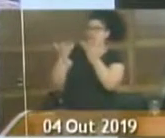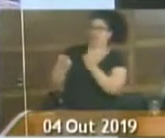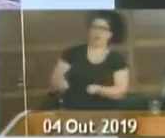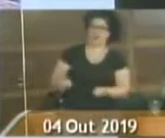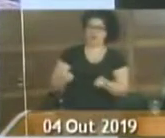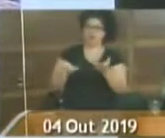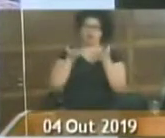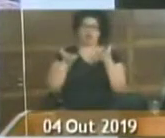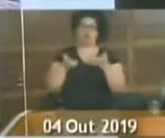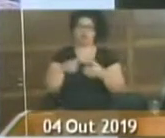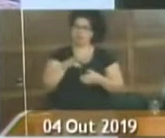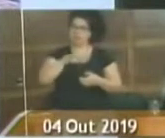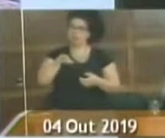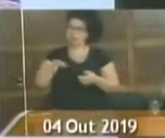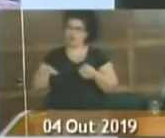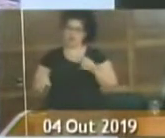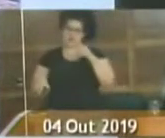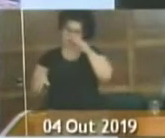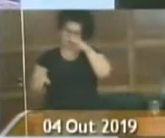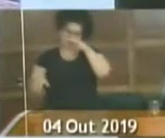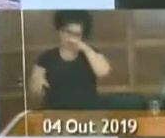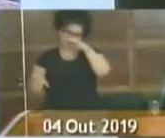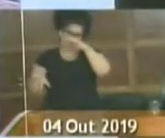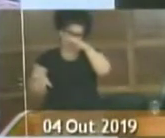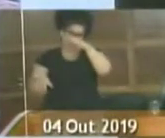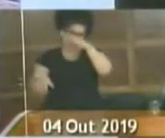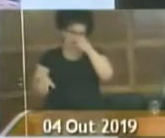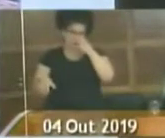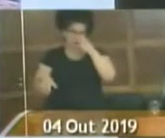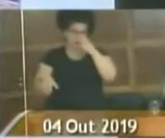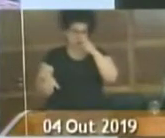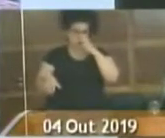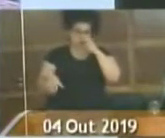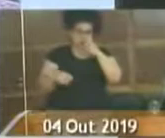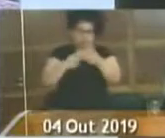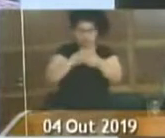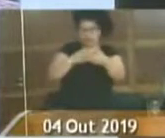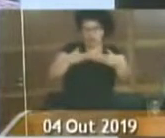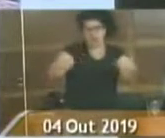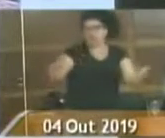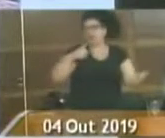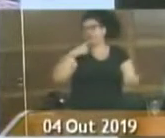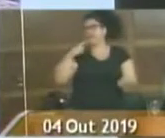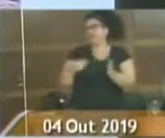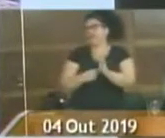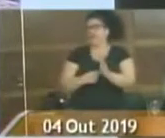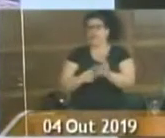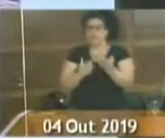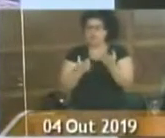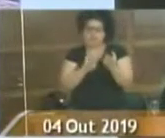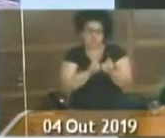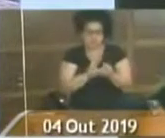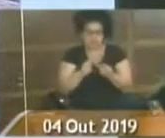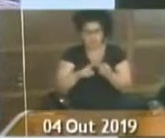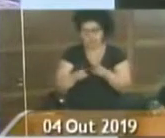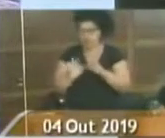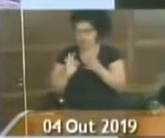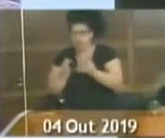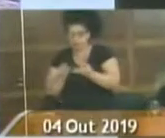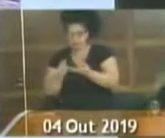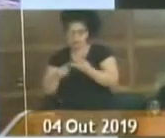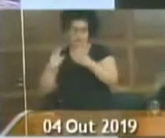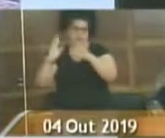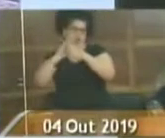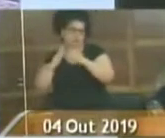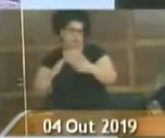ter um animal, né? Por N motivos, por espaço, por condições financeiras, por estrutura familiar e até